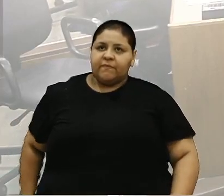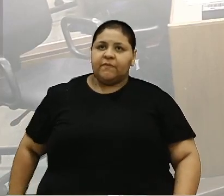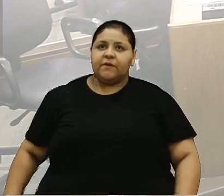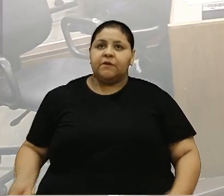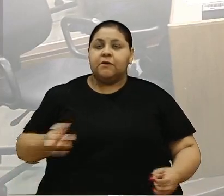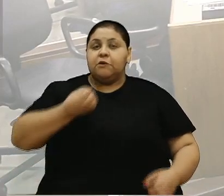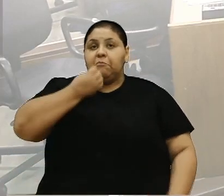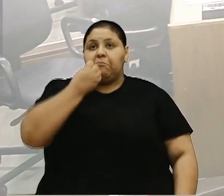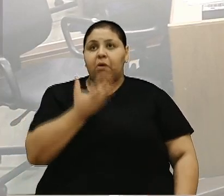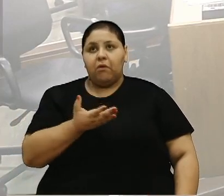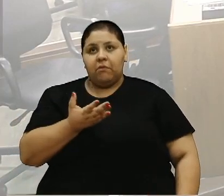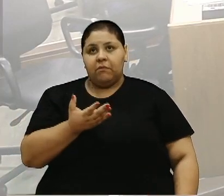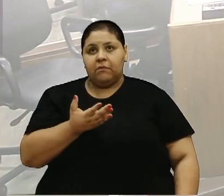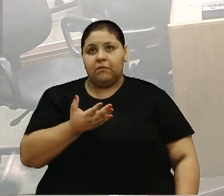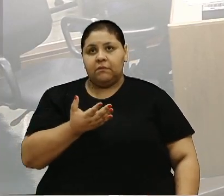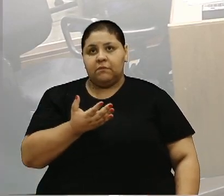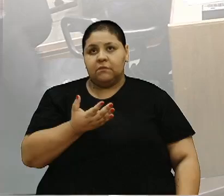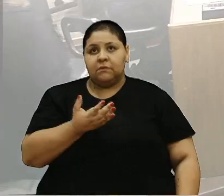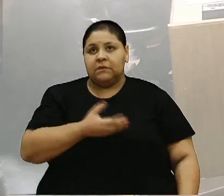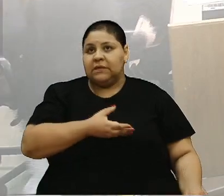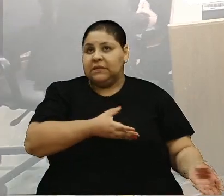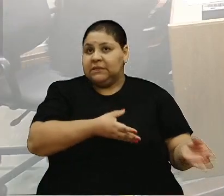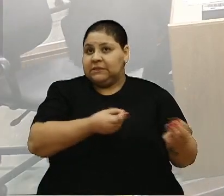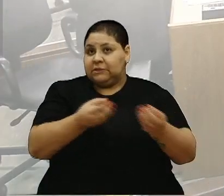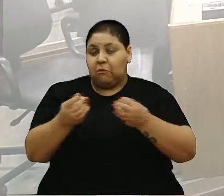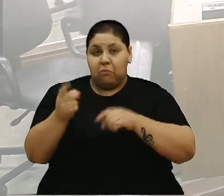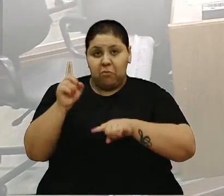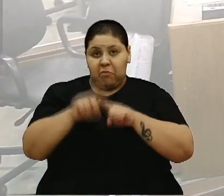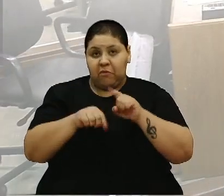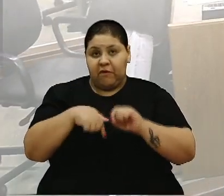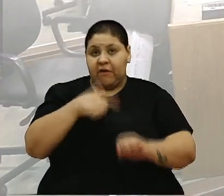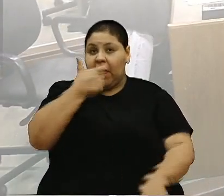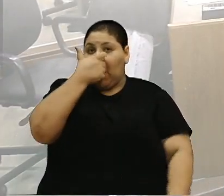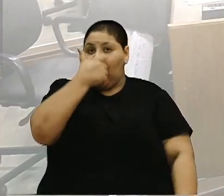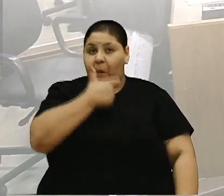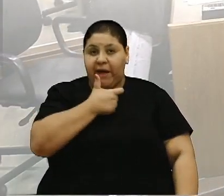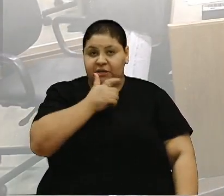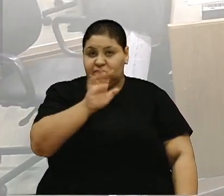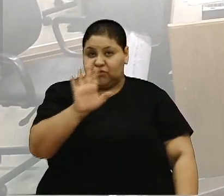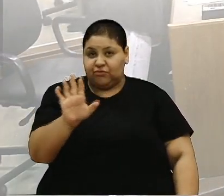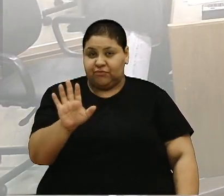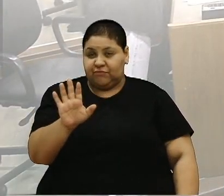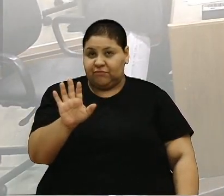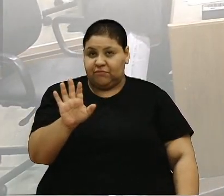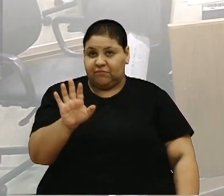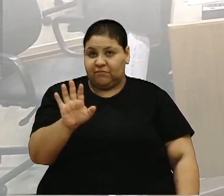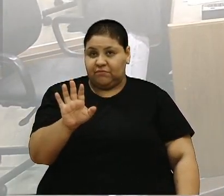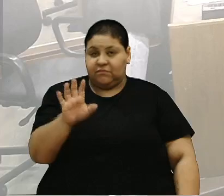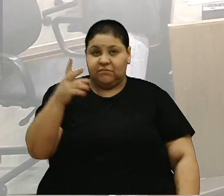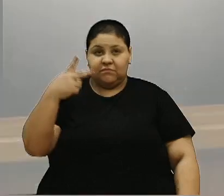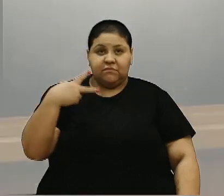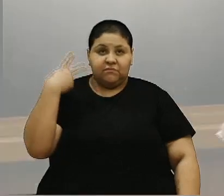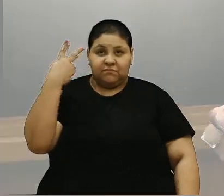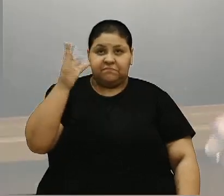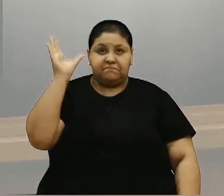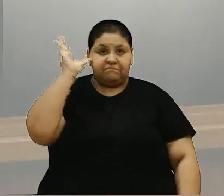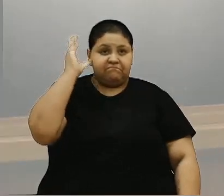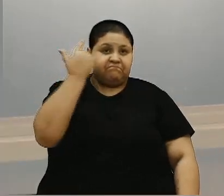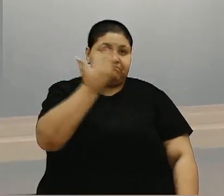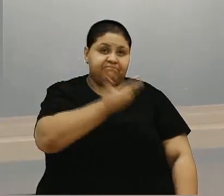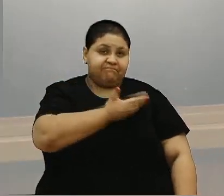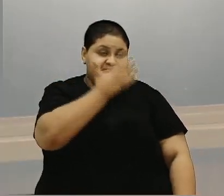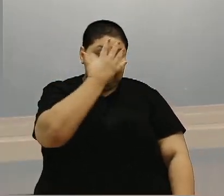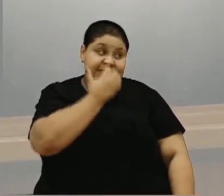Bom, são tantas coisas, né? Eu acho que essa insinuação aí, vereador Caradori, é